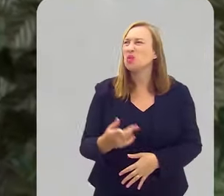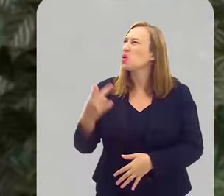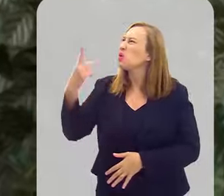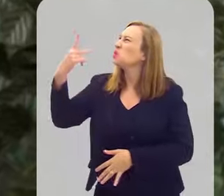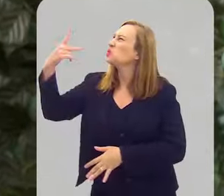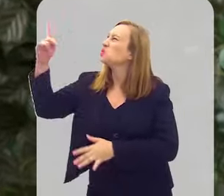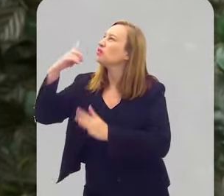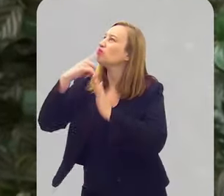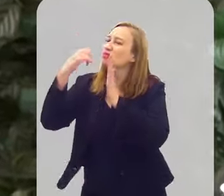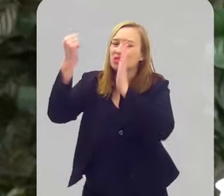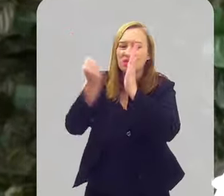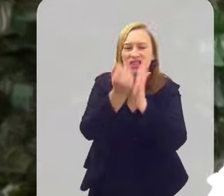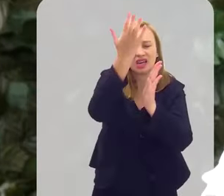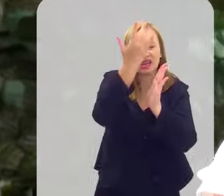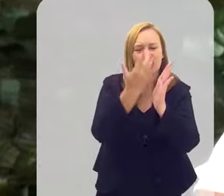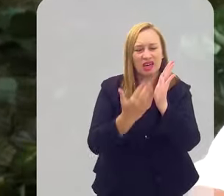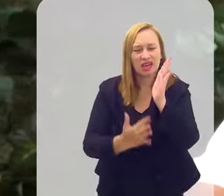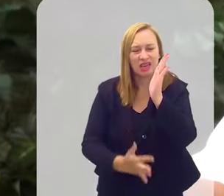Sant